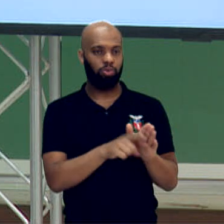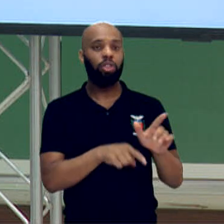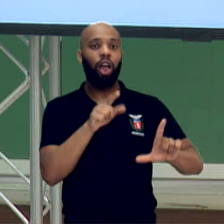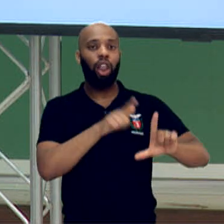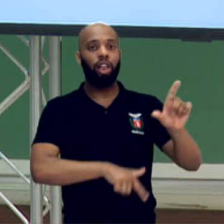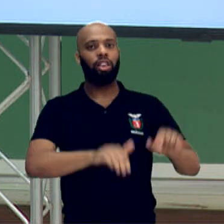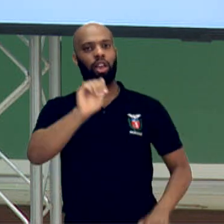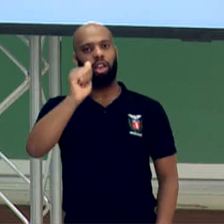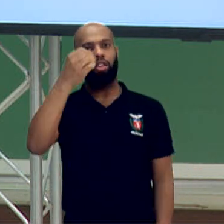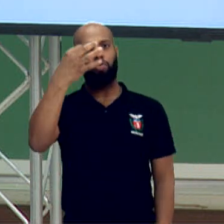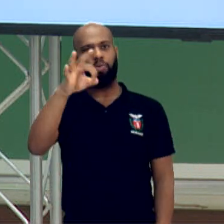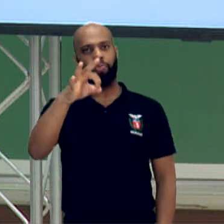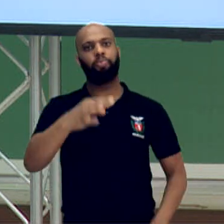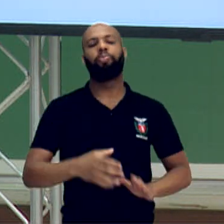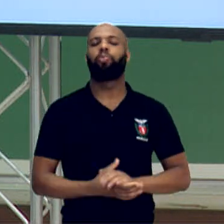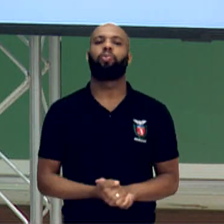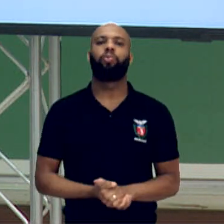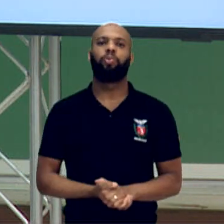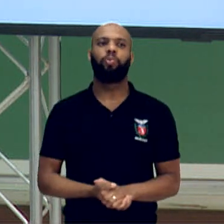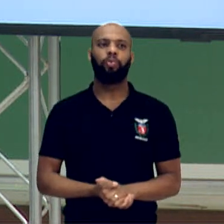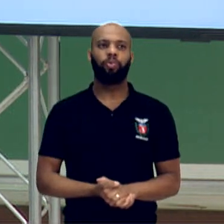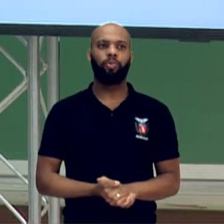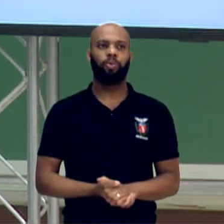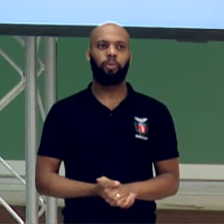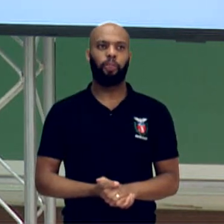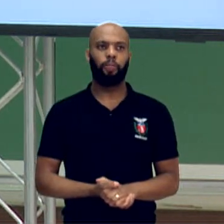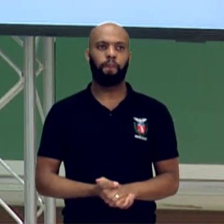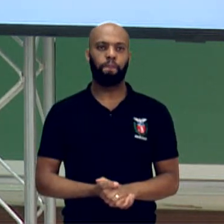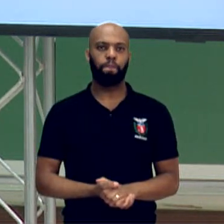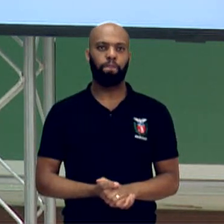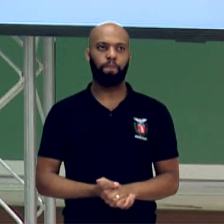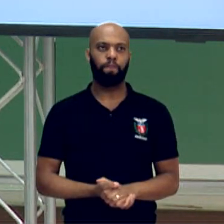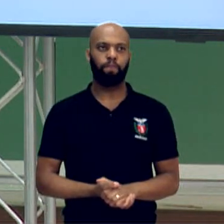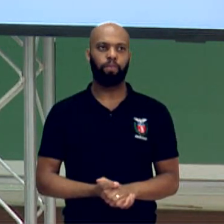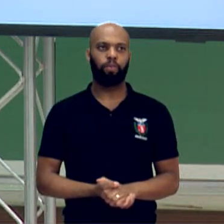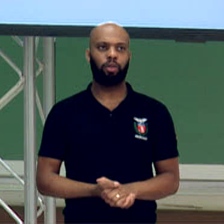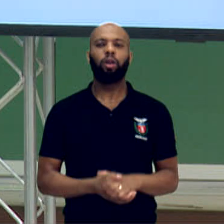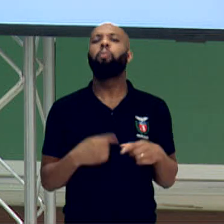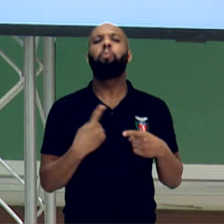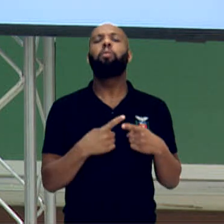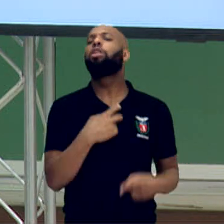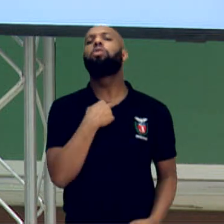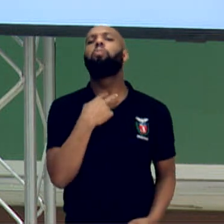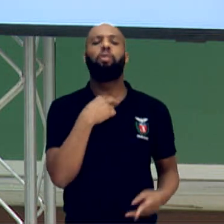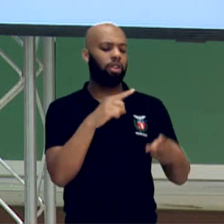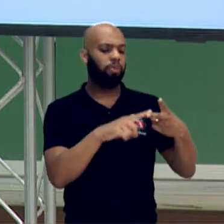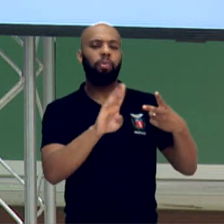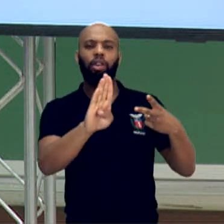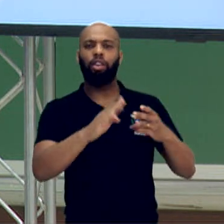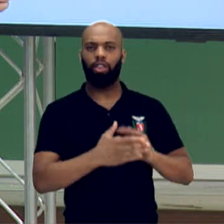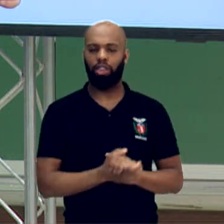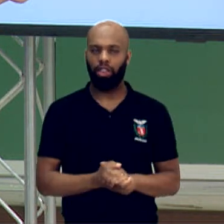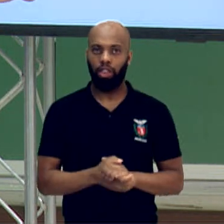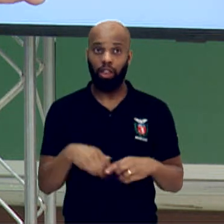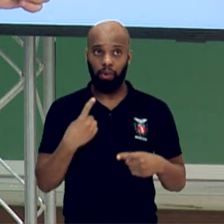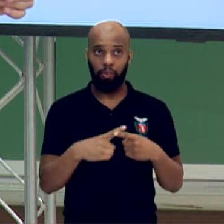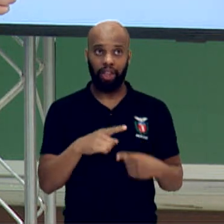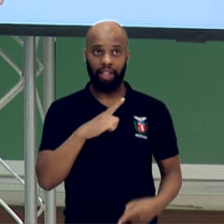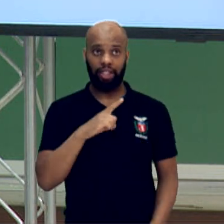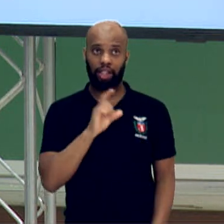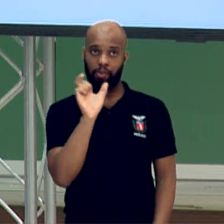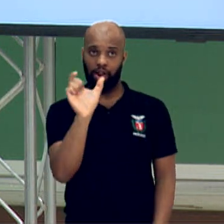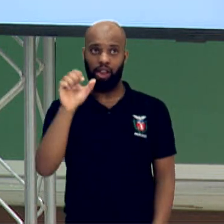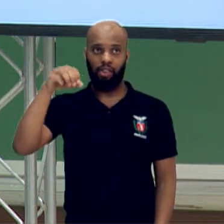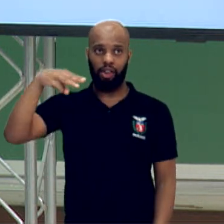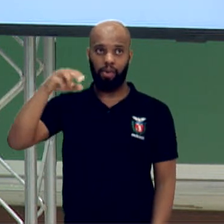diz fresa, aguacate e maíz. E por que não pode ser a letra B? Porque justamente a palavra